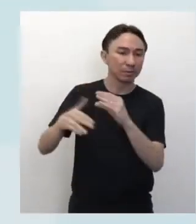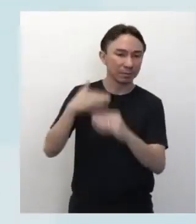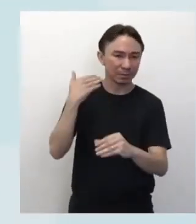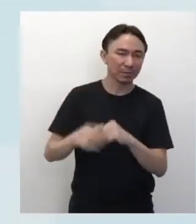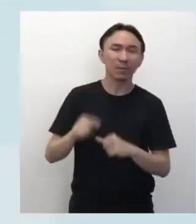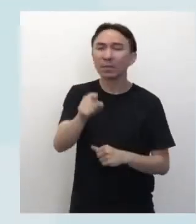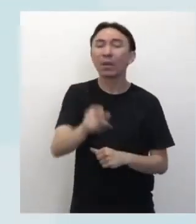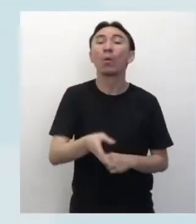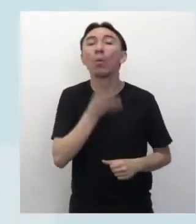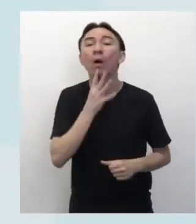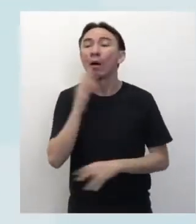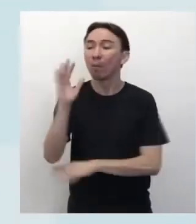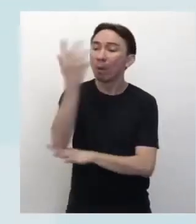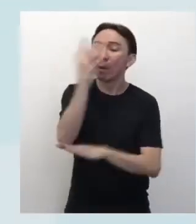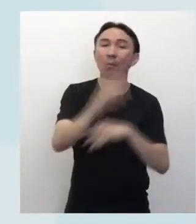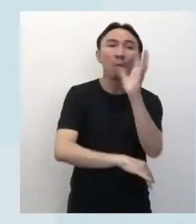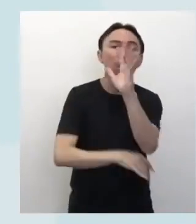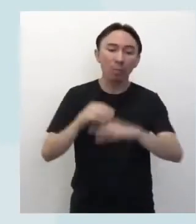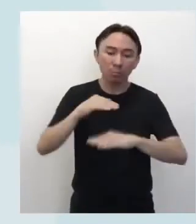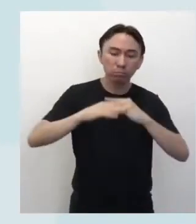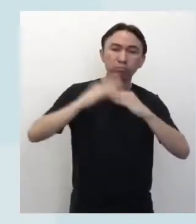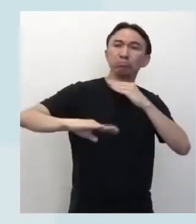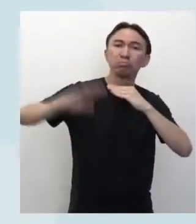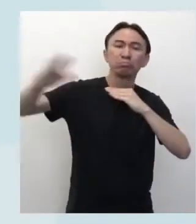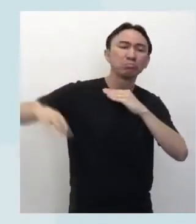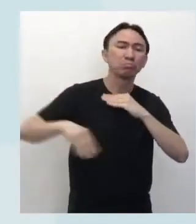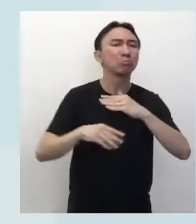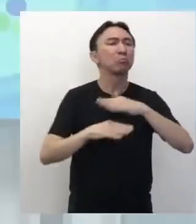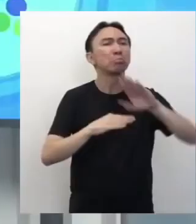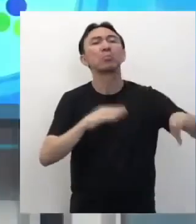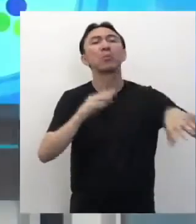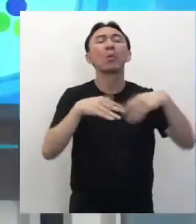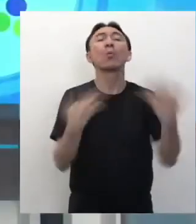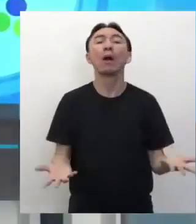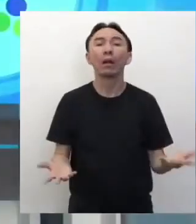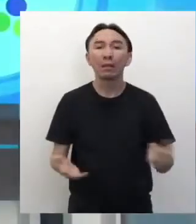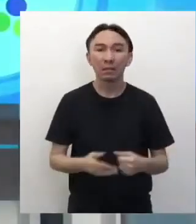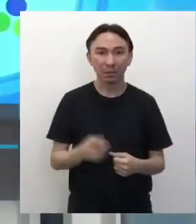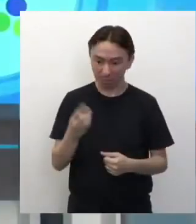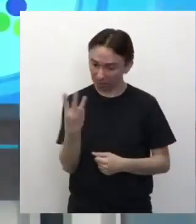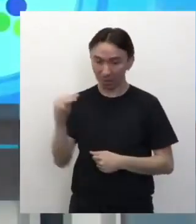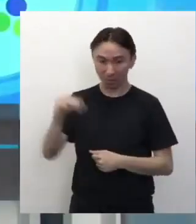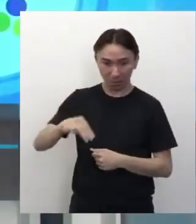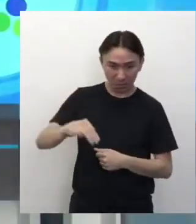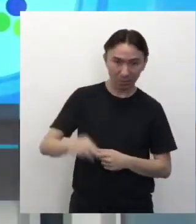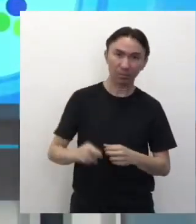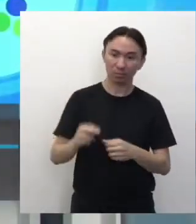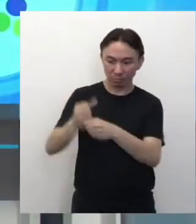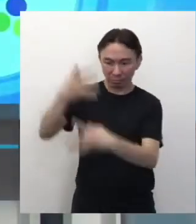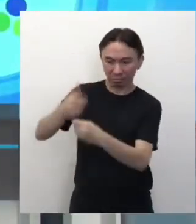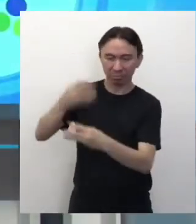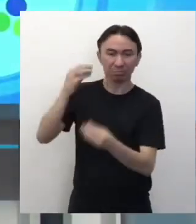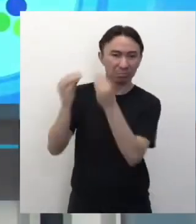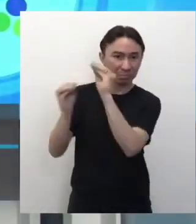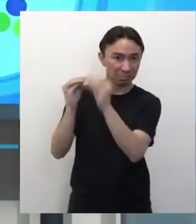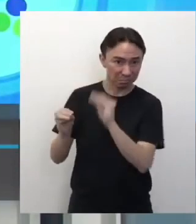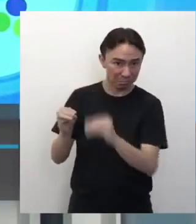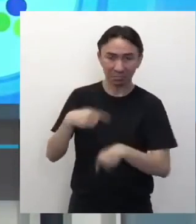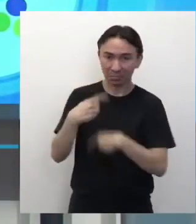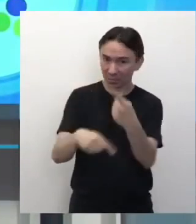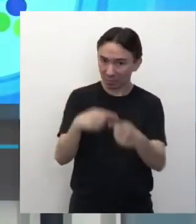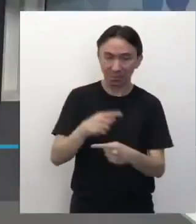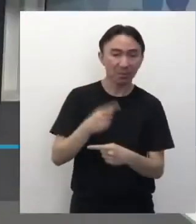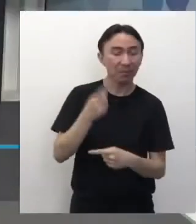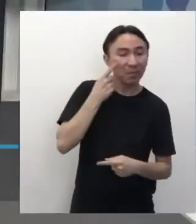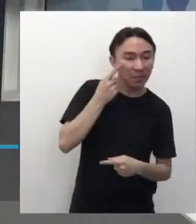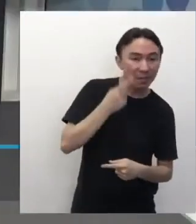que você conhece, tá certo? Aí nós vamos dar 3 minutos aí para vocês estarem escrevendo no chat e a professora Fabi vai estar respondendo aí